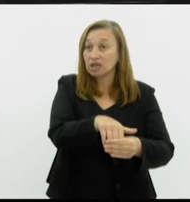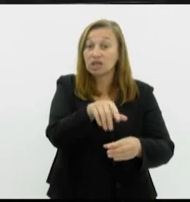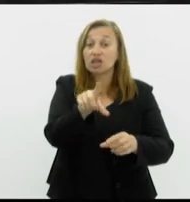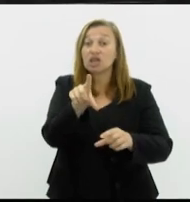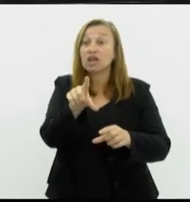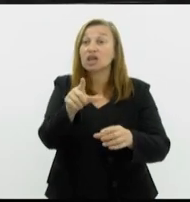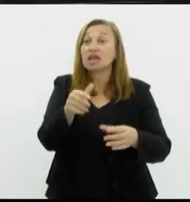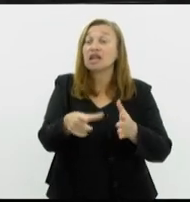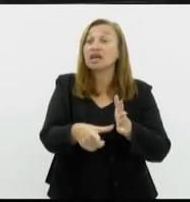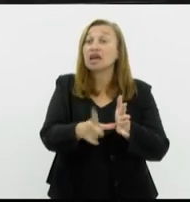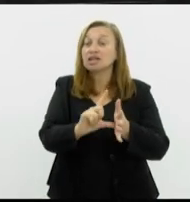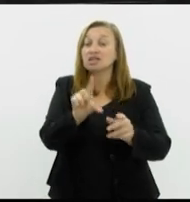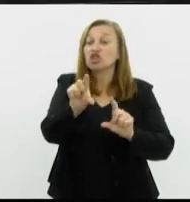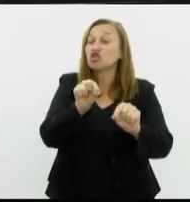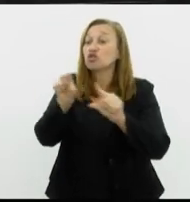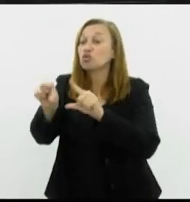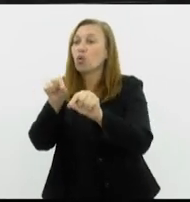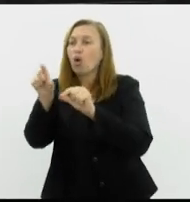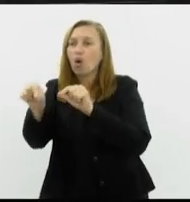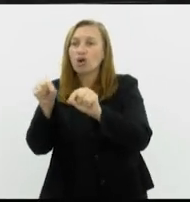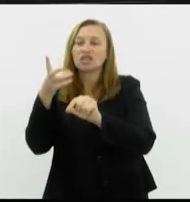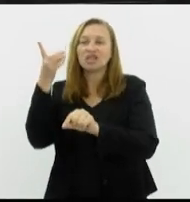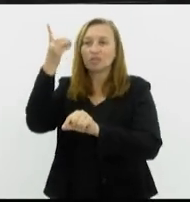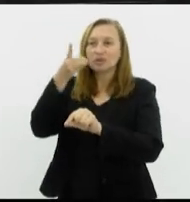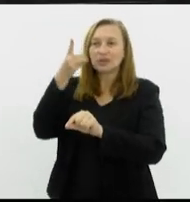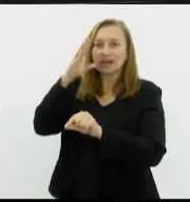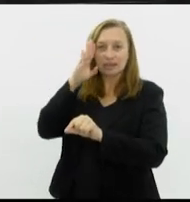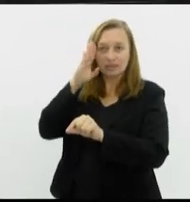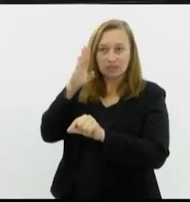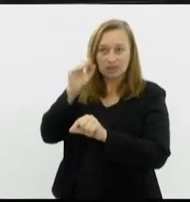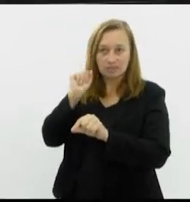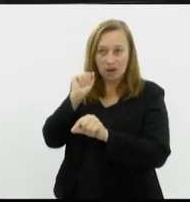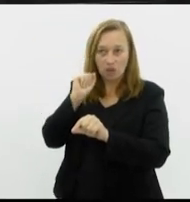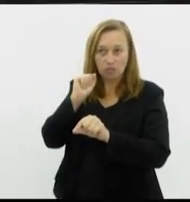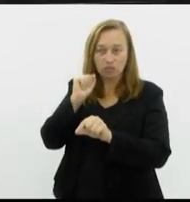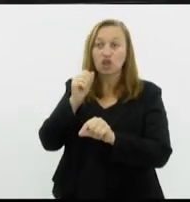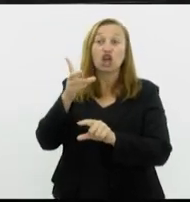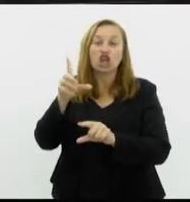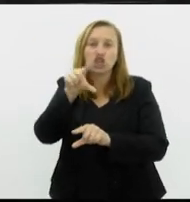e escolhe deputados